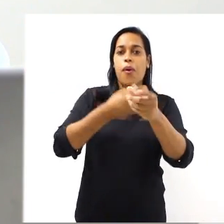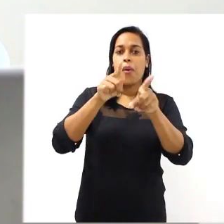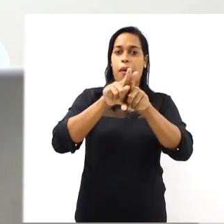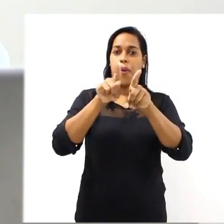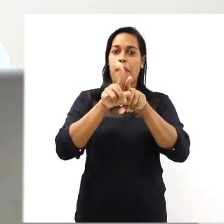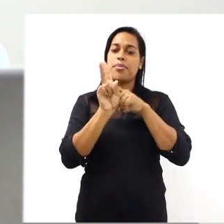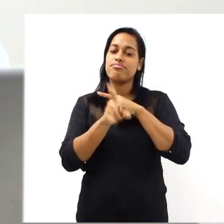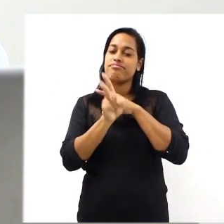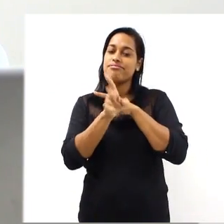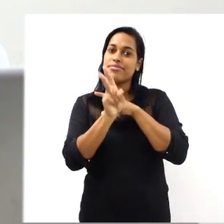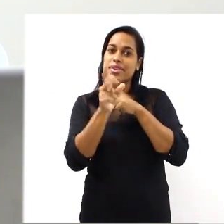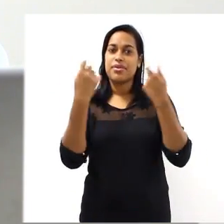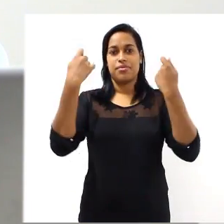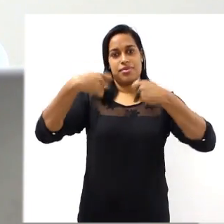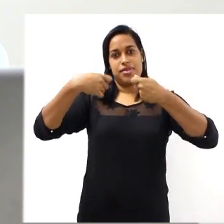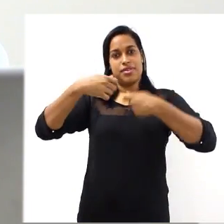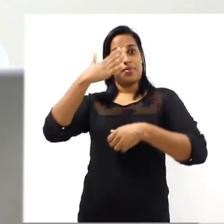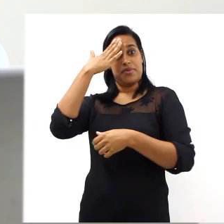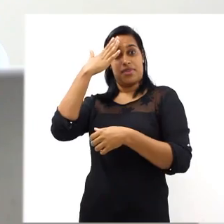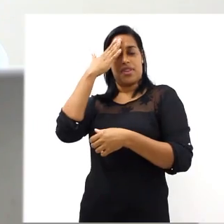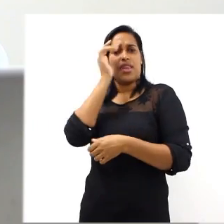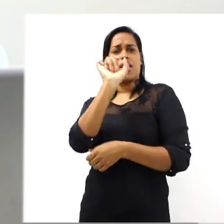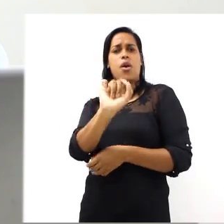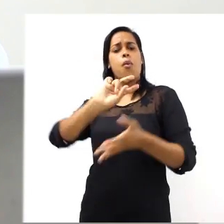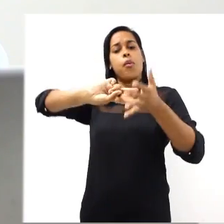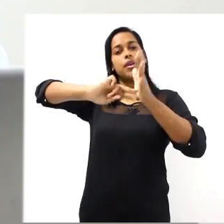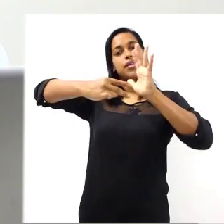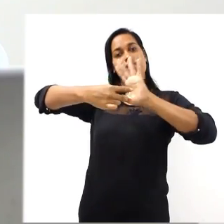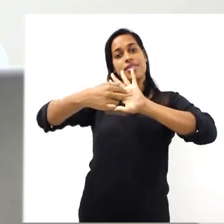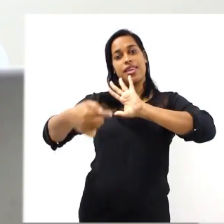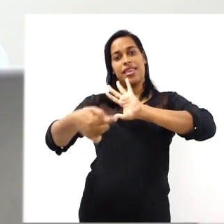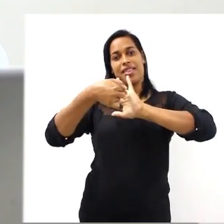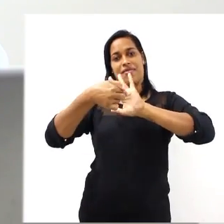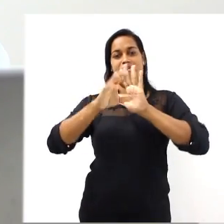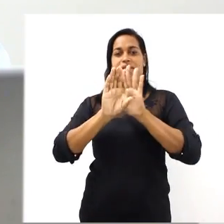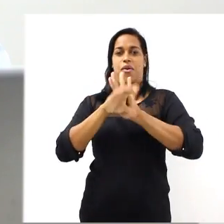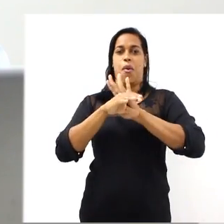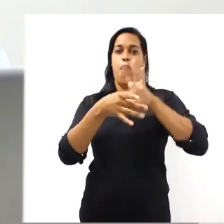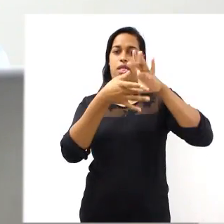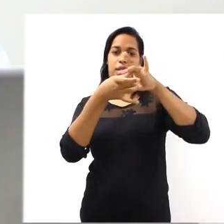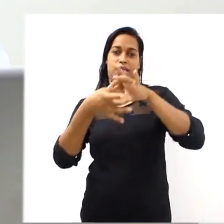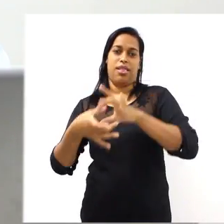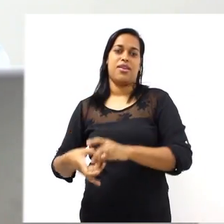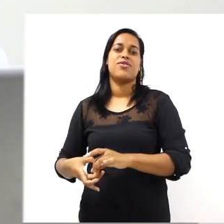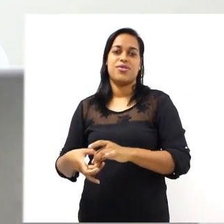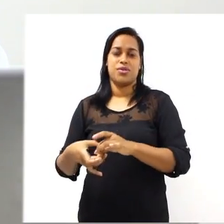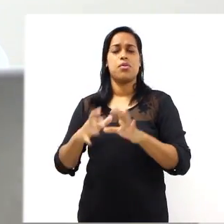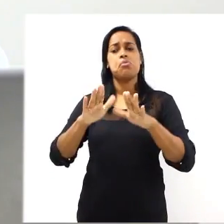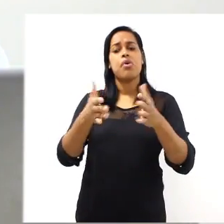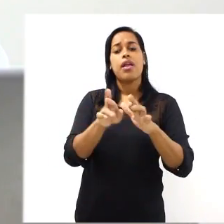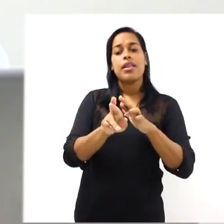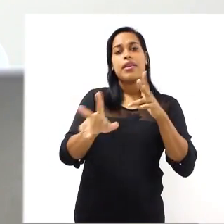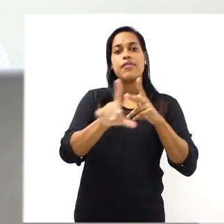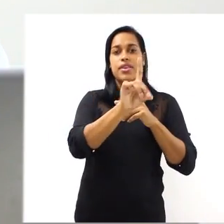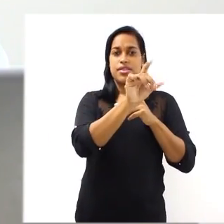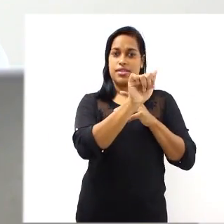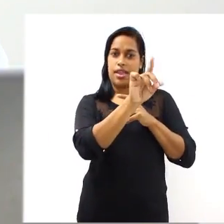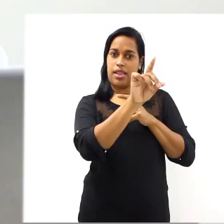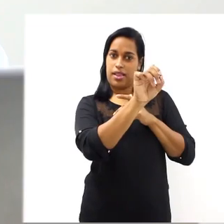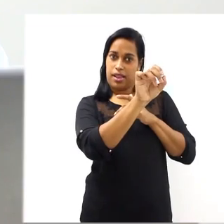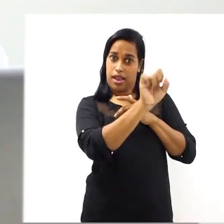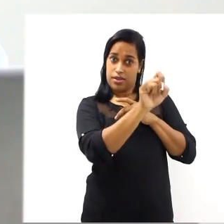que precisamos entender o que significa um determinado contexto. Qual a diferença de dados para informação? Dados